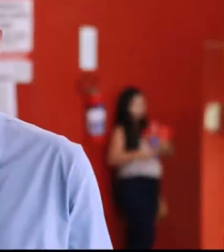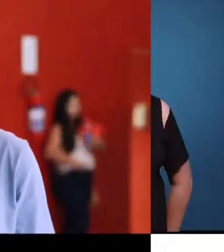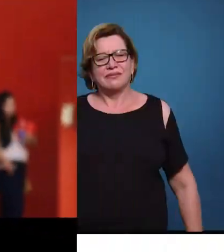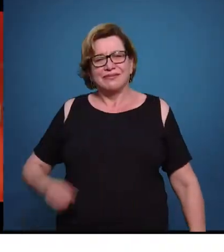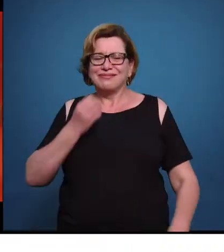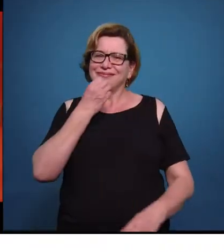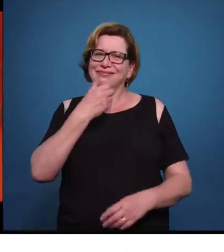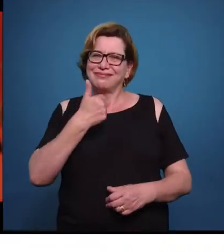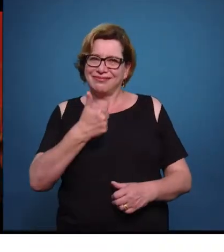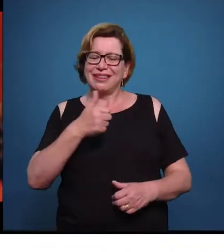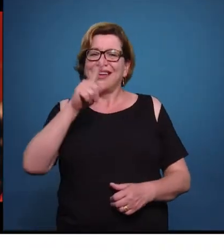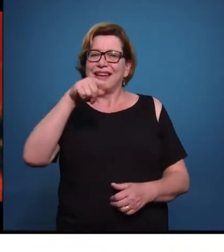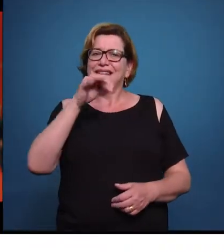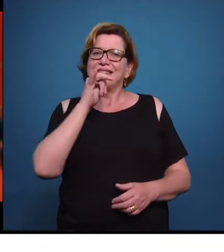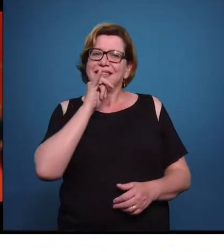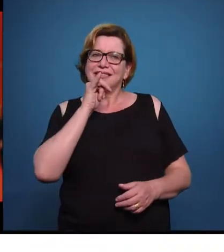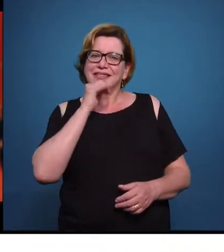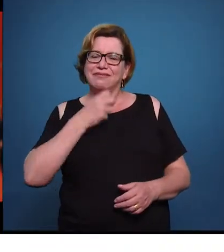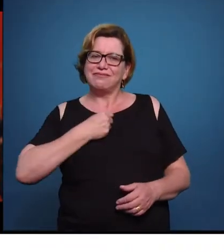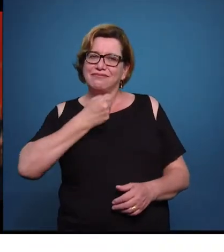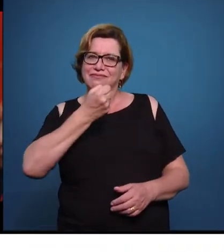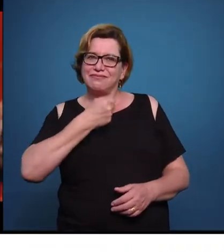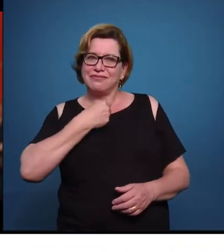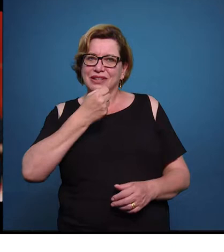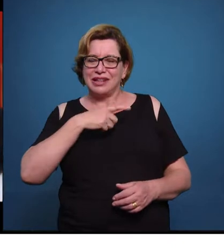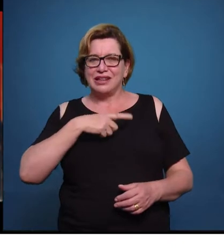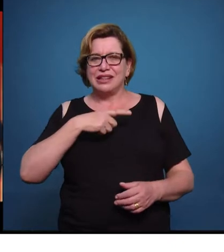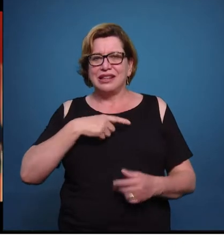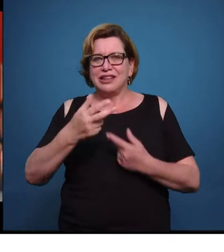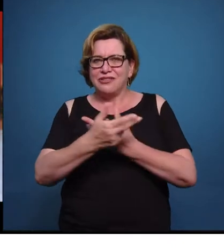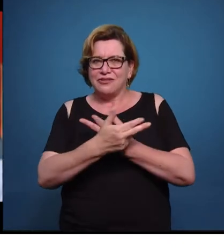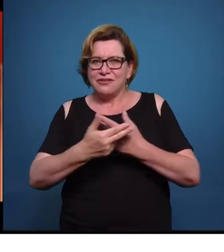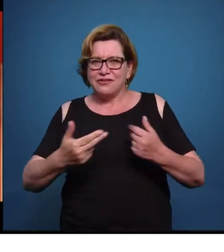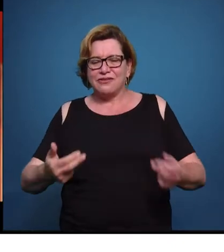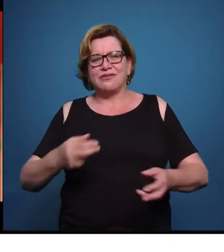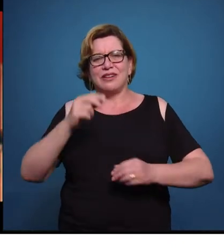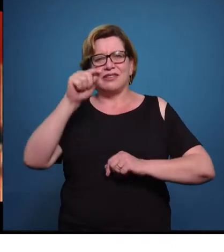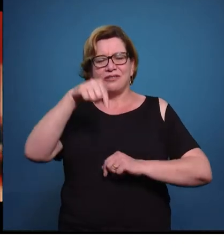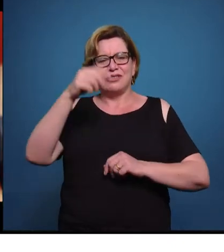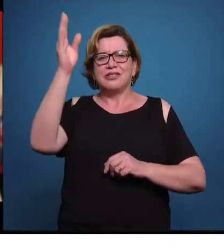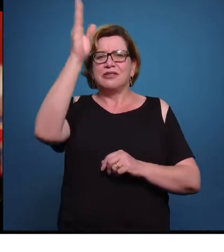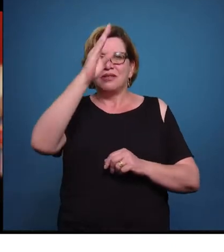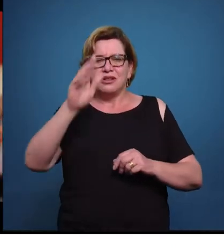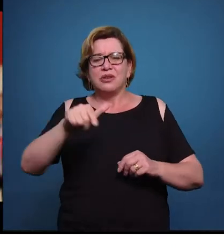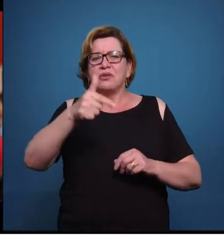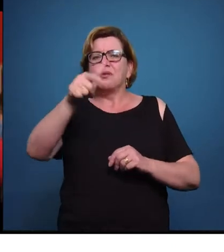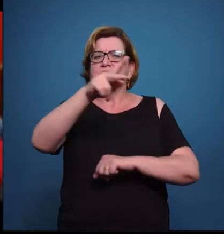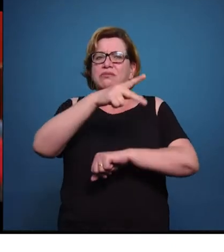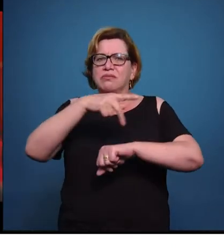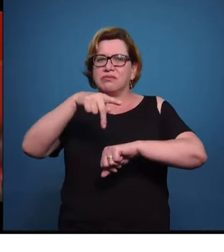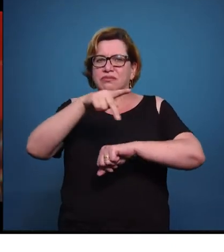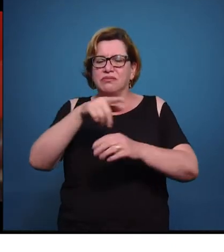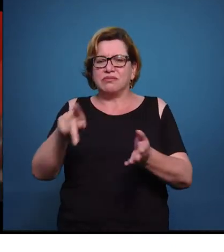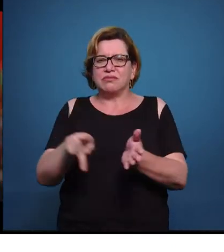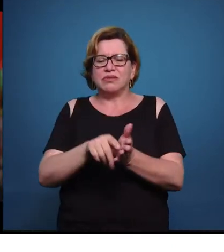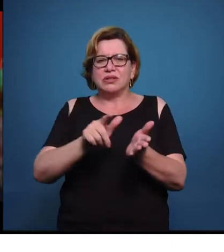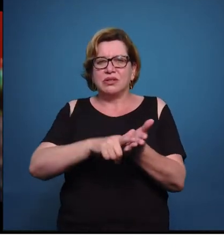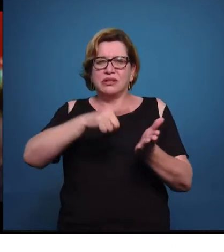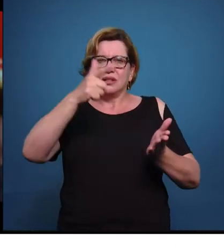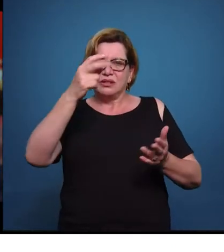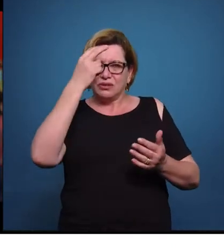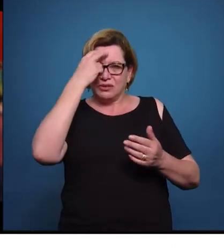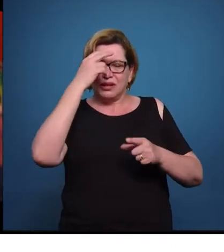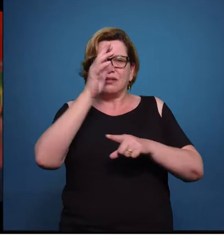Muito bem, são exemplos de reportagens publicadas em diversos veículos do Brasil e do exterior sobre jornalismo cultural,